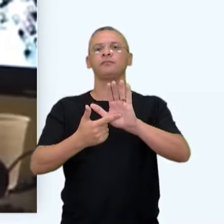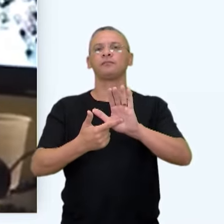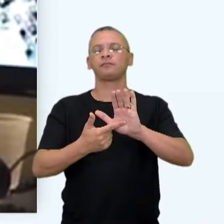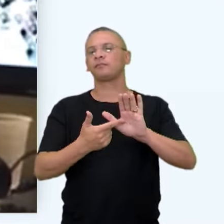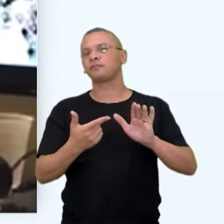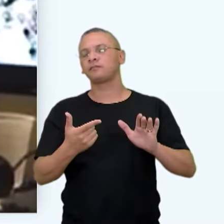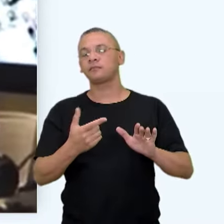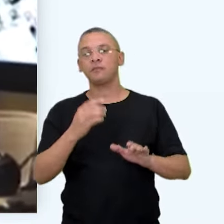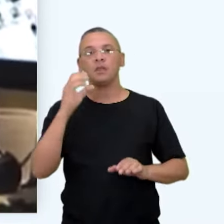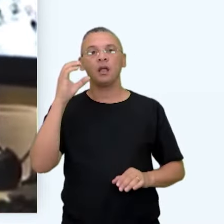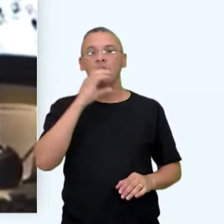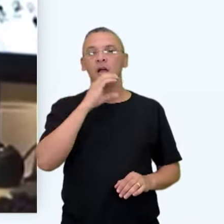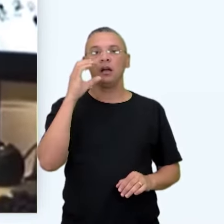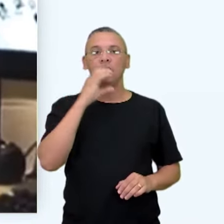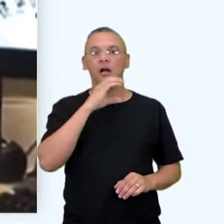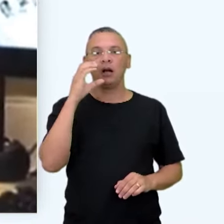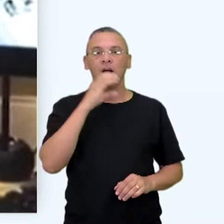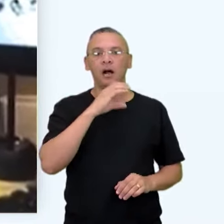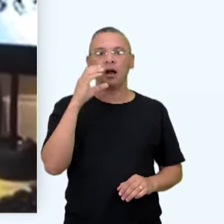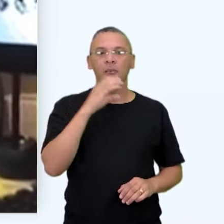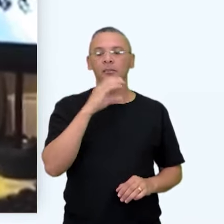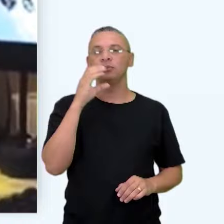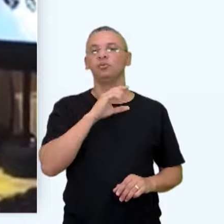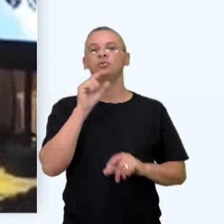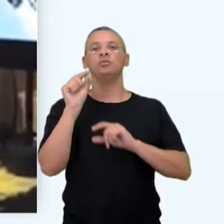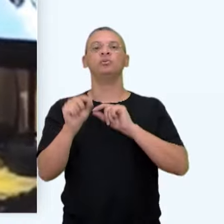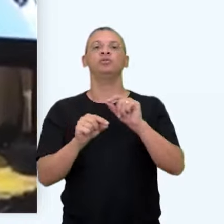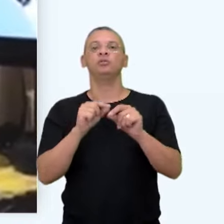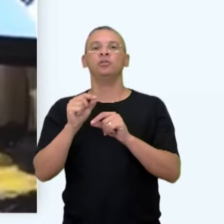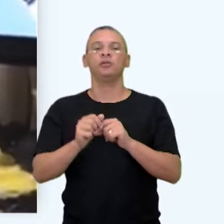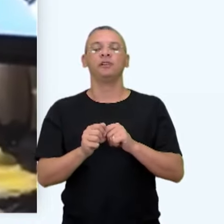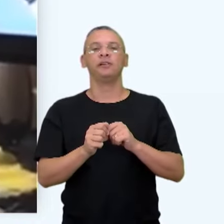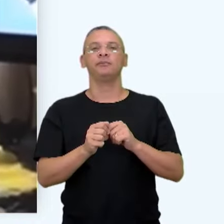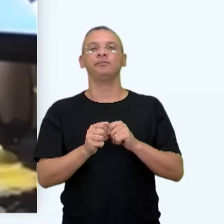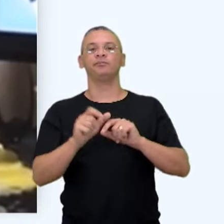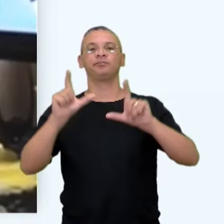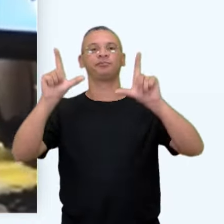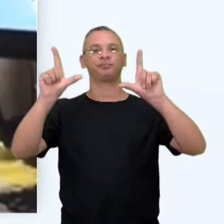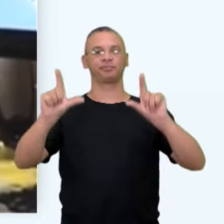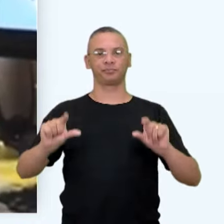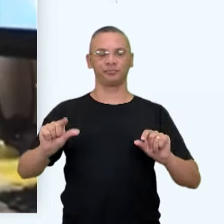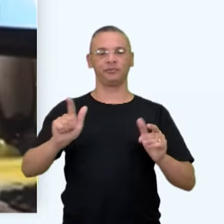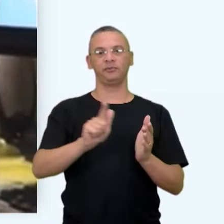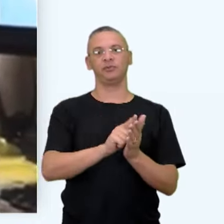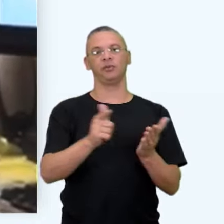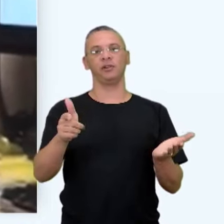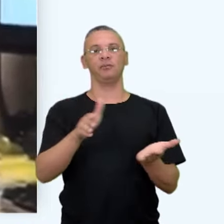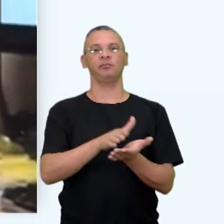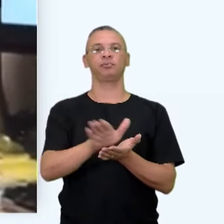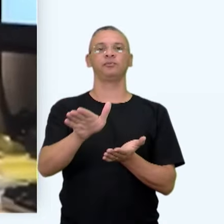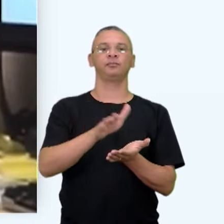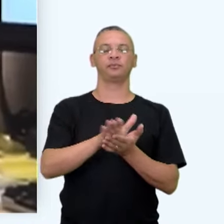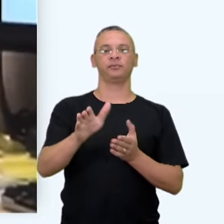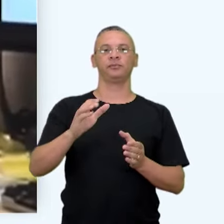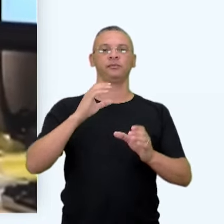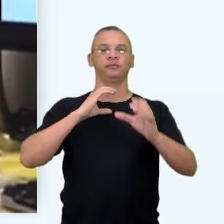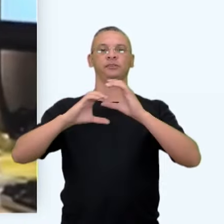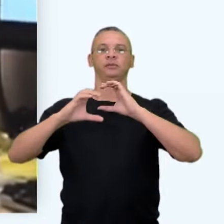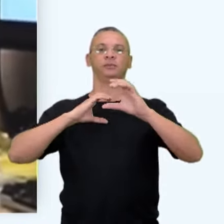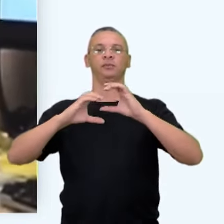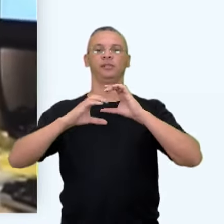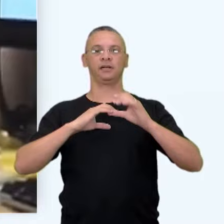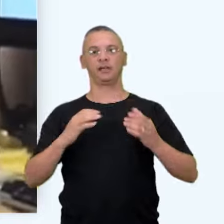uma velocidade muito grande na decadência do jornal como meio de